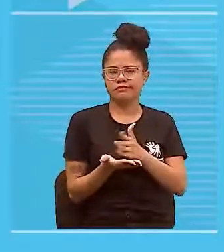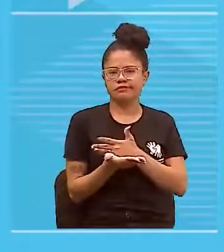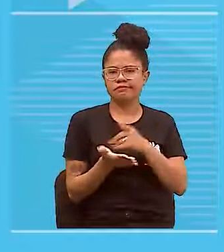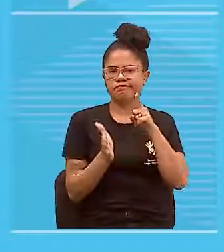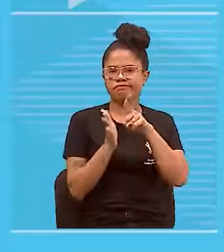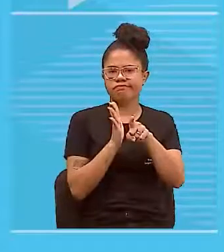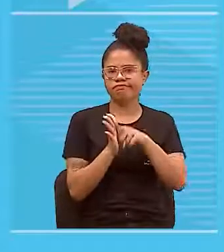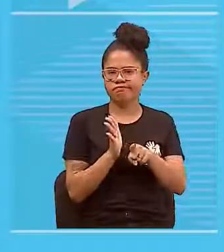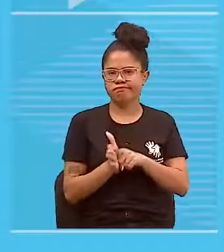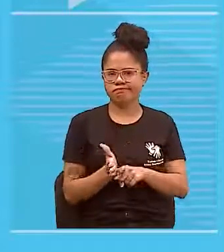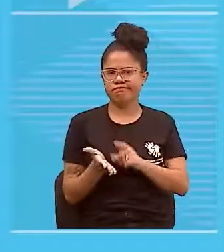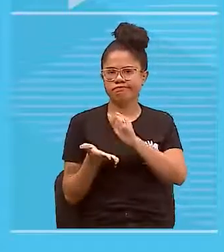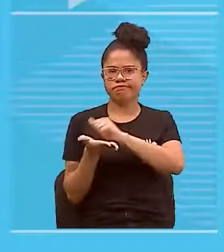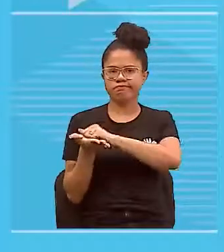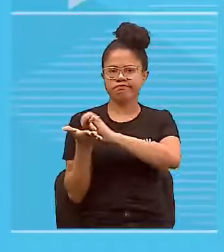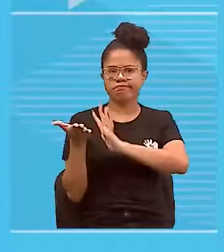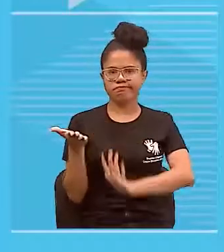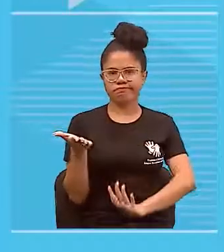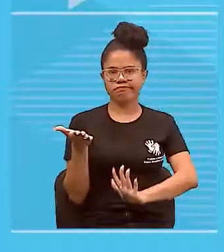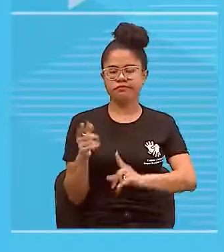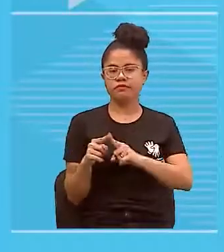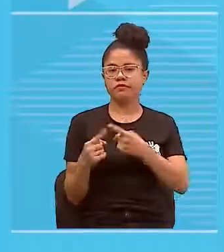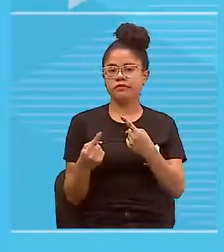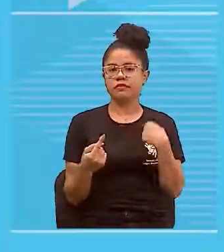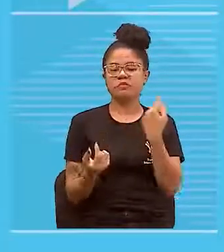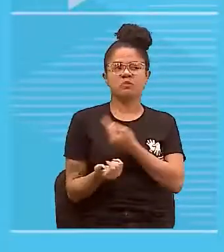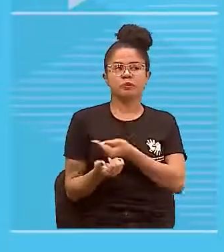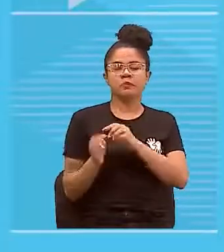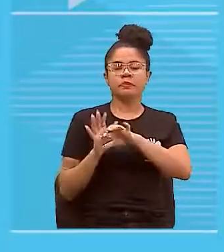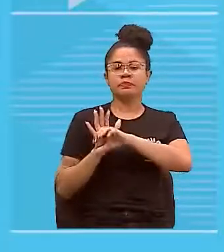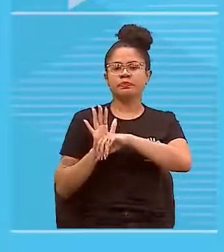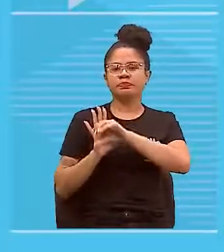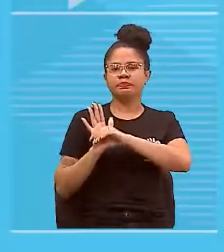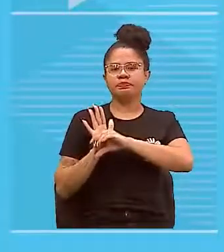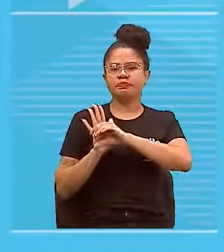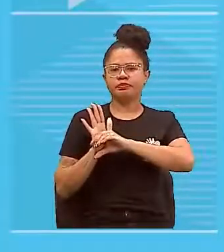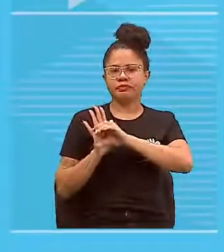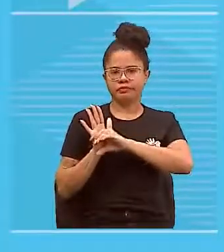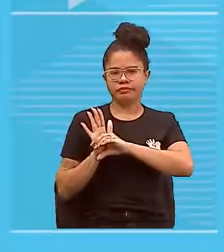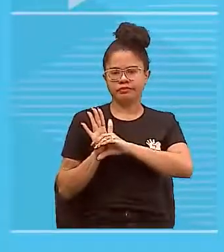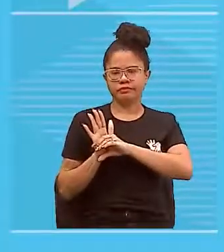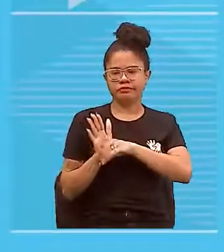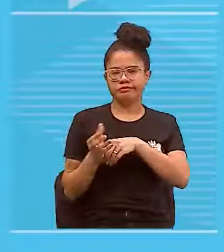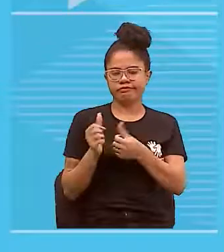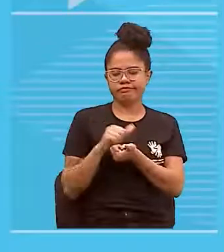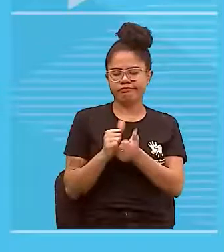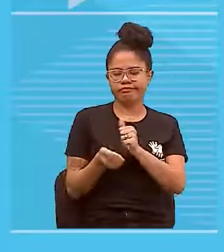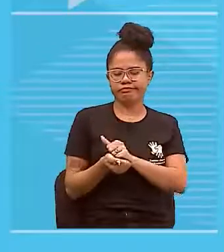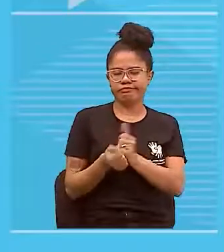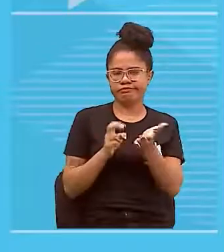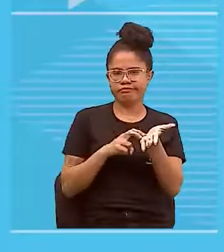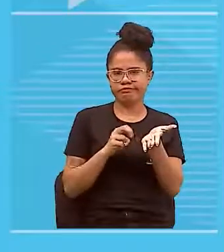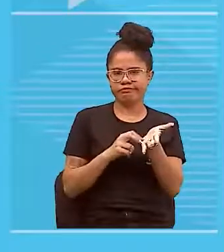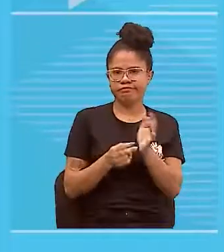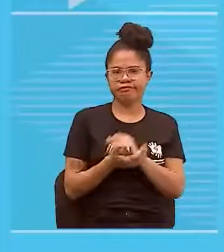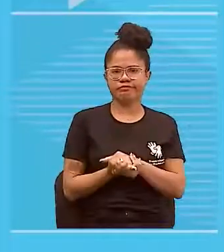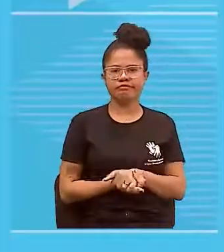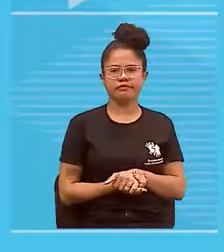vamos colocar aqui um conceito básico para a adequação vocabular